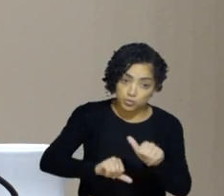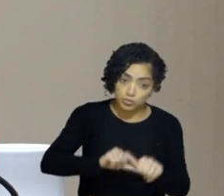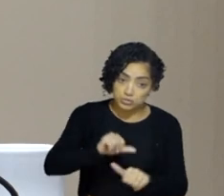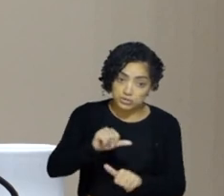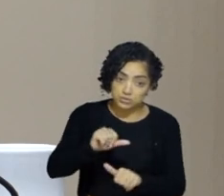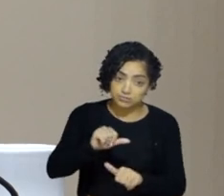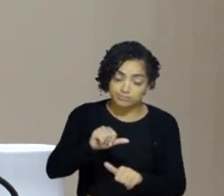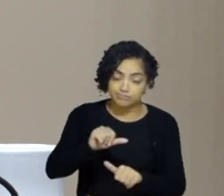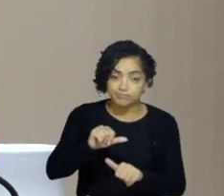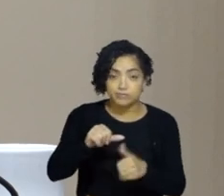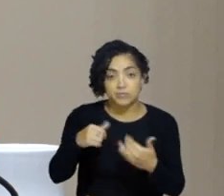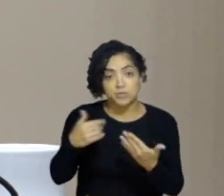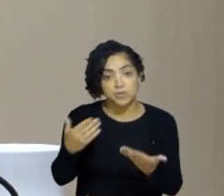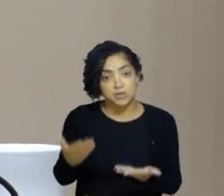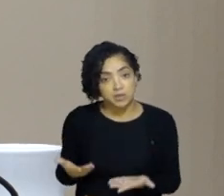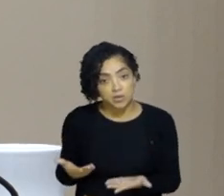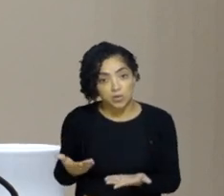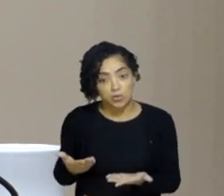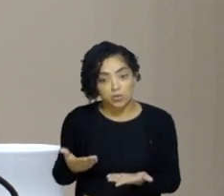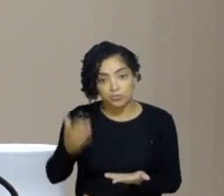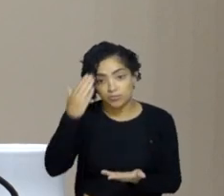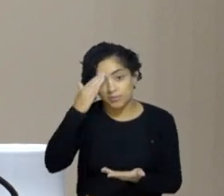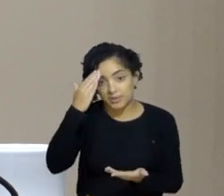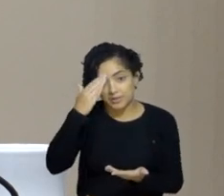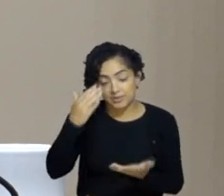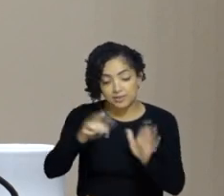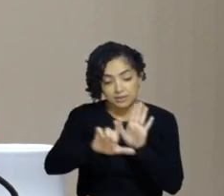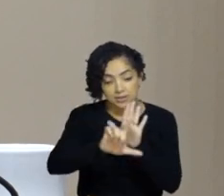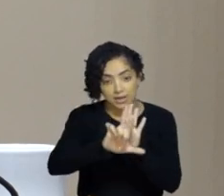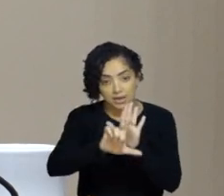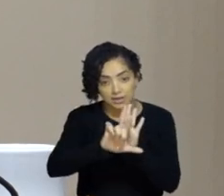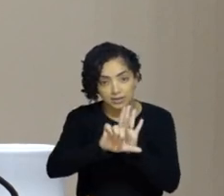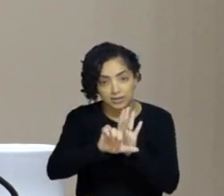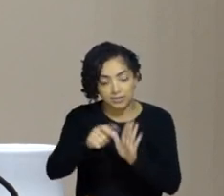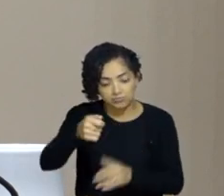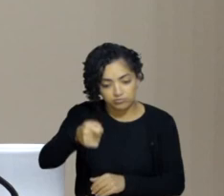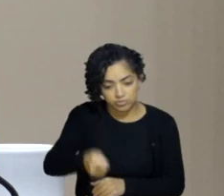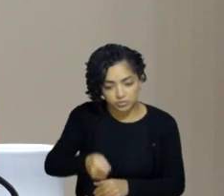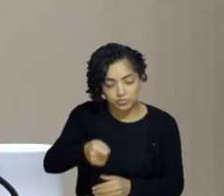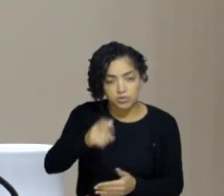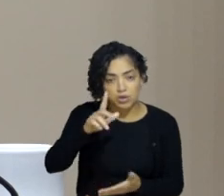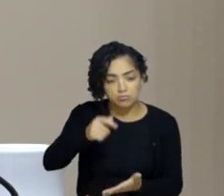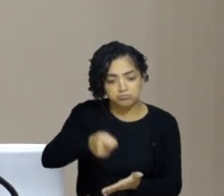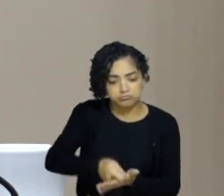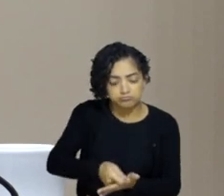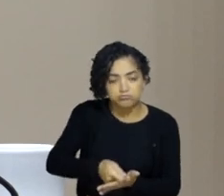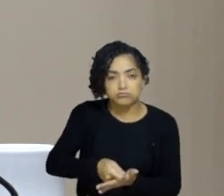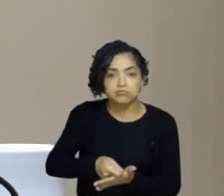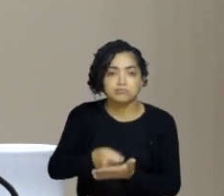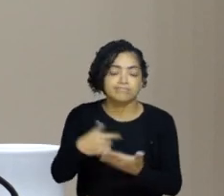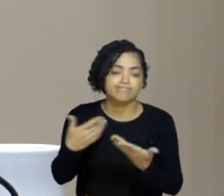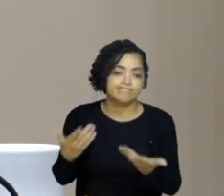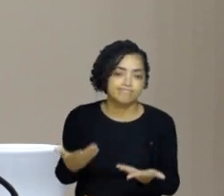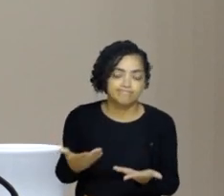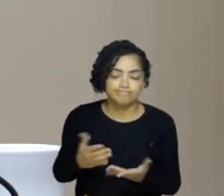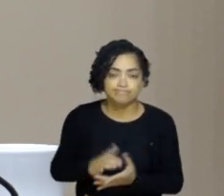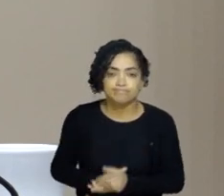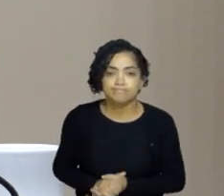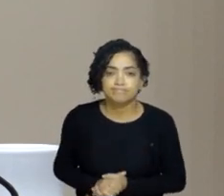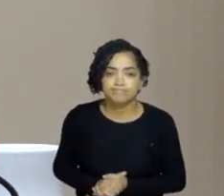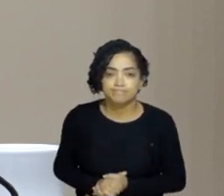conceitos, interpreta a lei com rigor, não adianta. É tudo